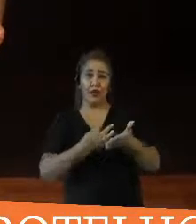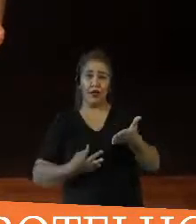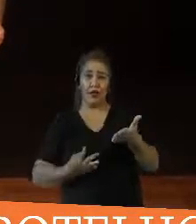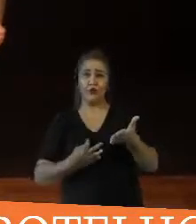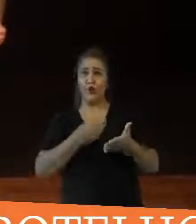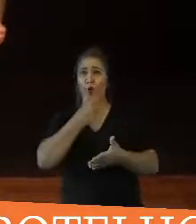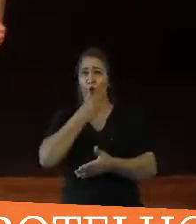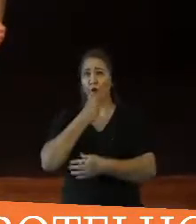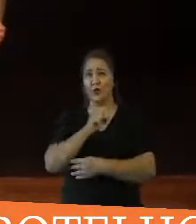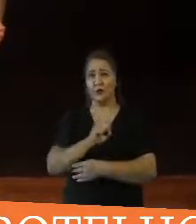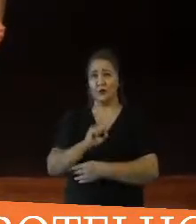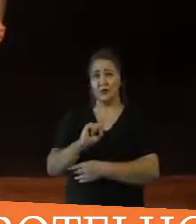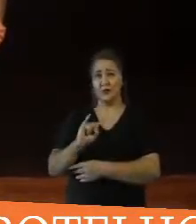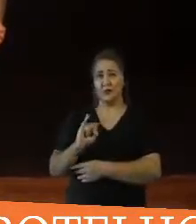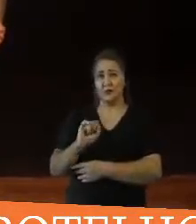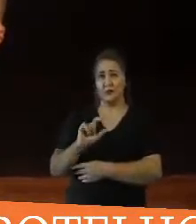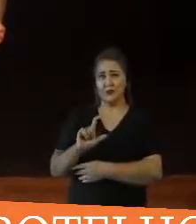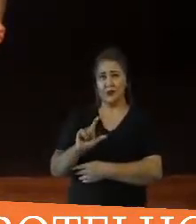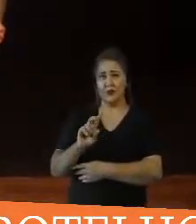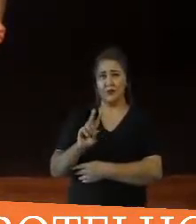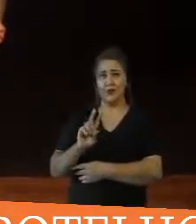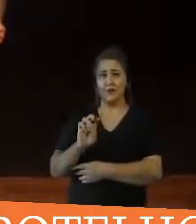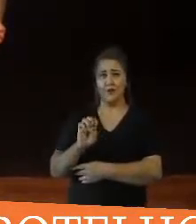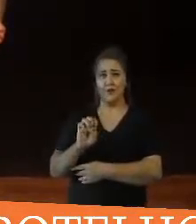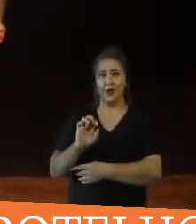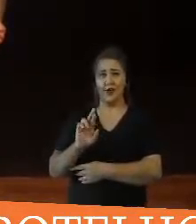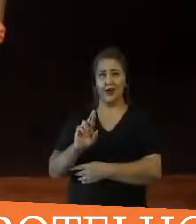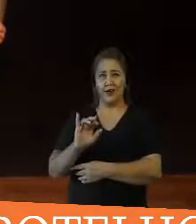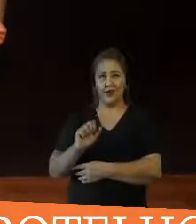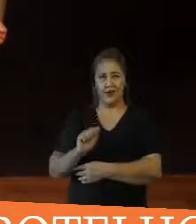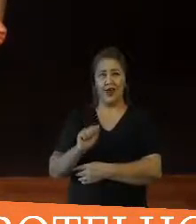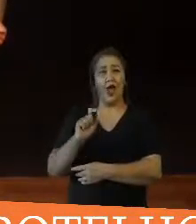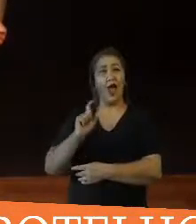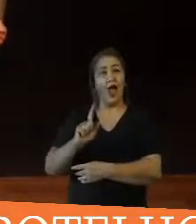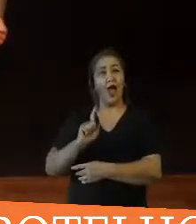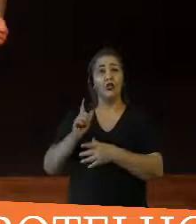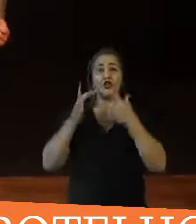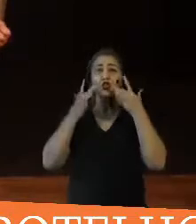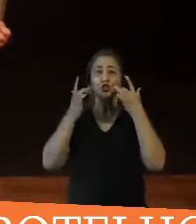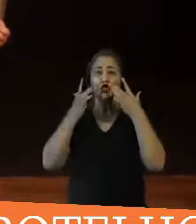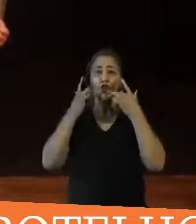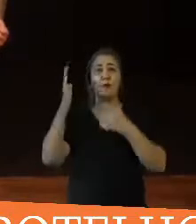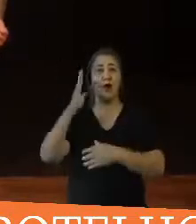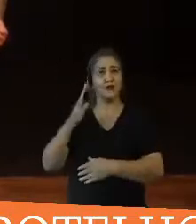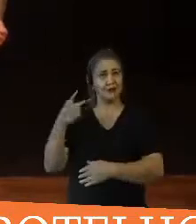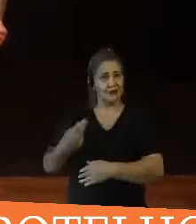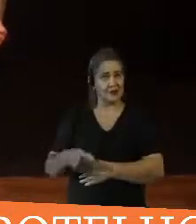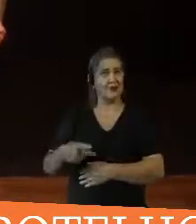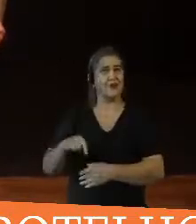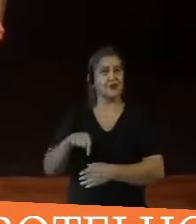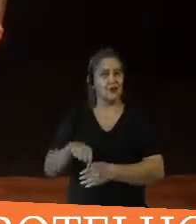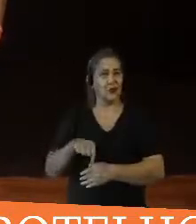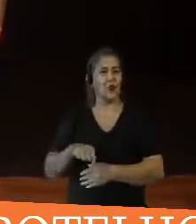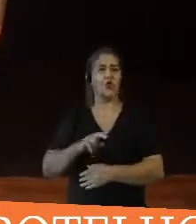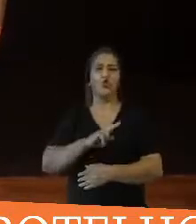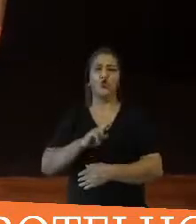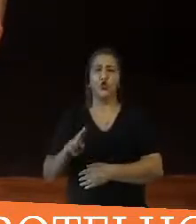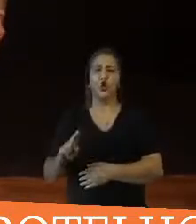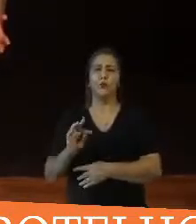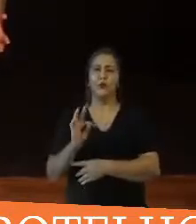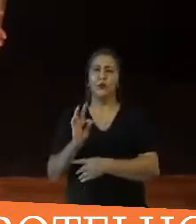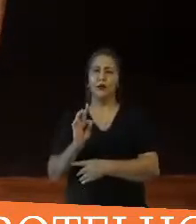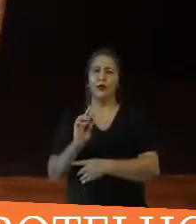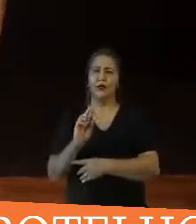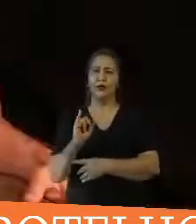Sampaio, que é um dramaturgo brasileiro, né? E o nome do texto chama Triângulo Escaleno, né? Que é também